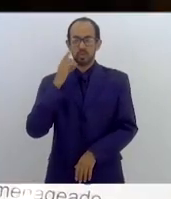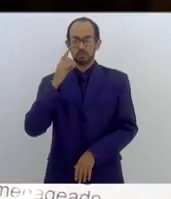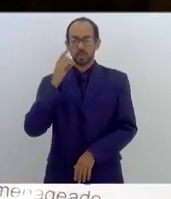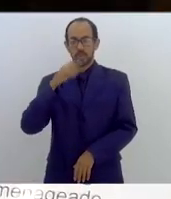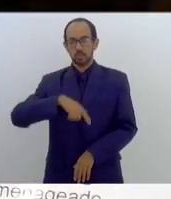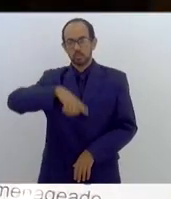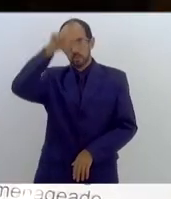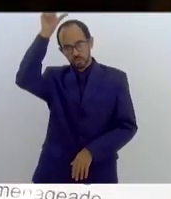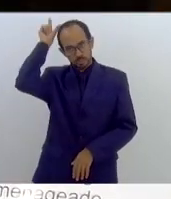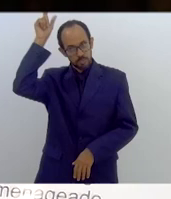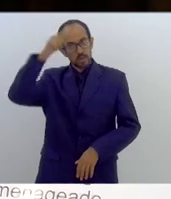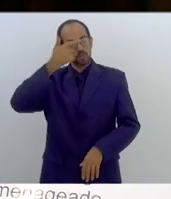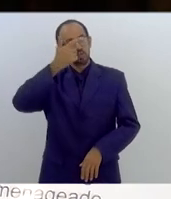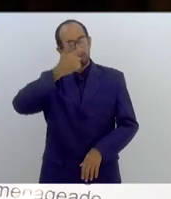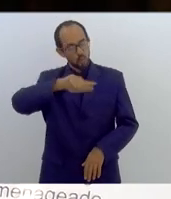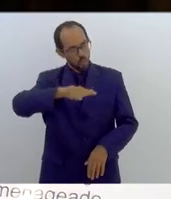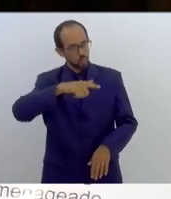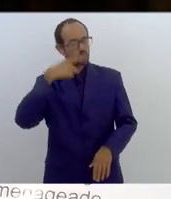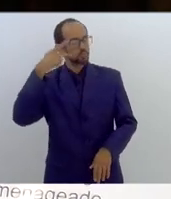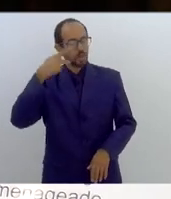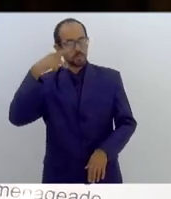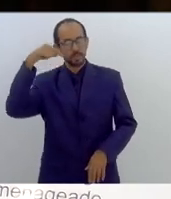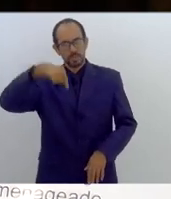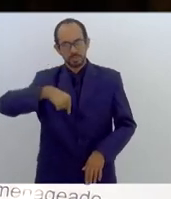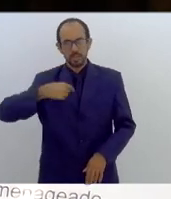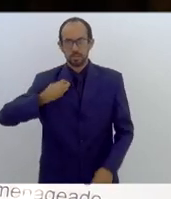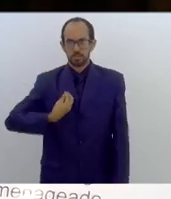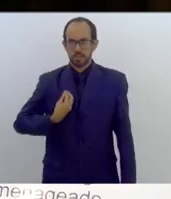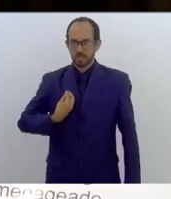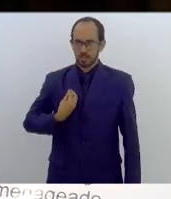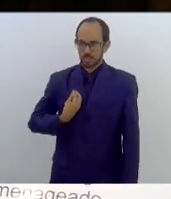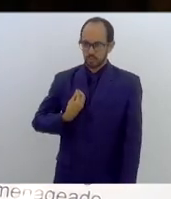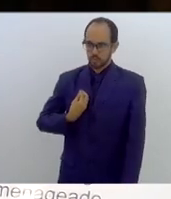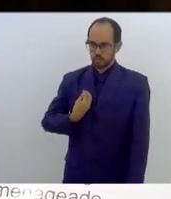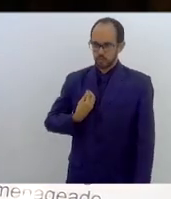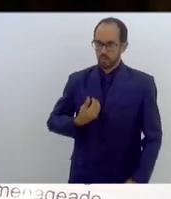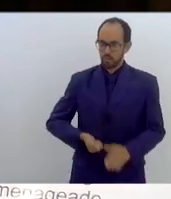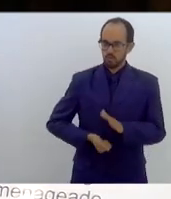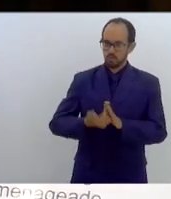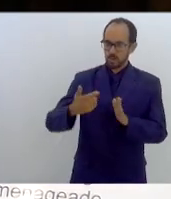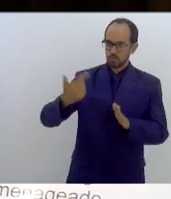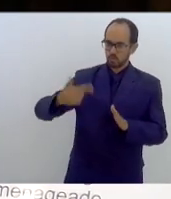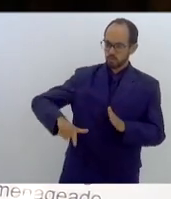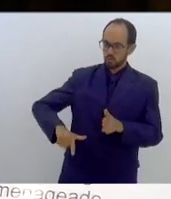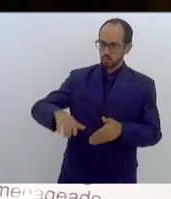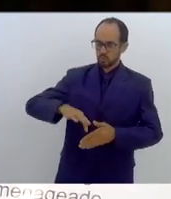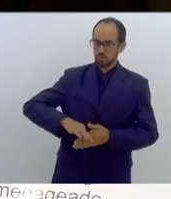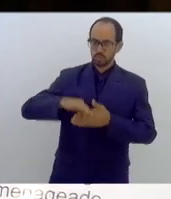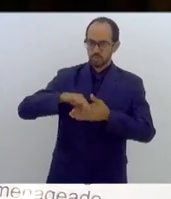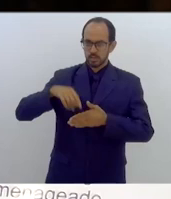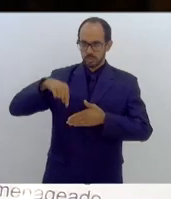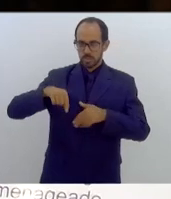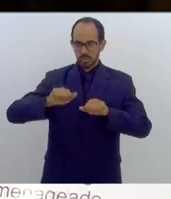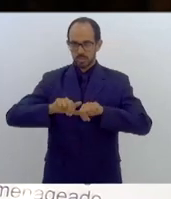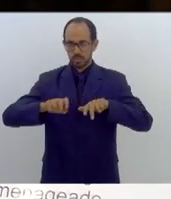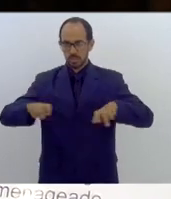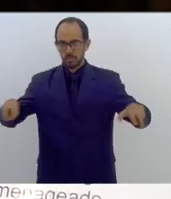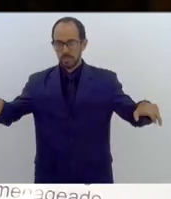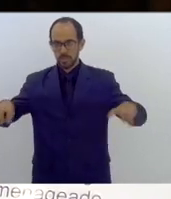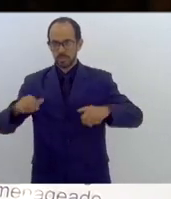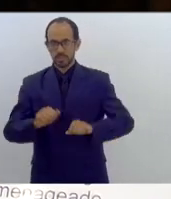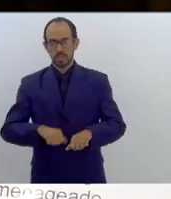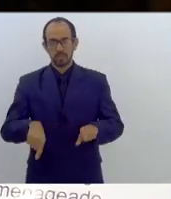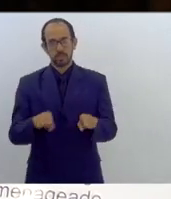Luiz Paulo e outros parlamentares aqui presentes, demais autoridades integrantes da mesa e outras presentes a